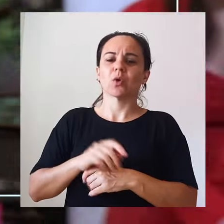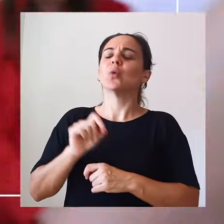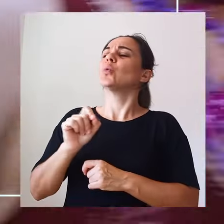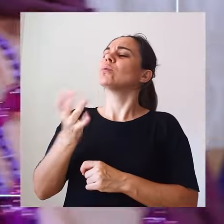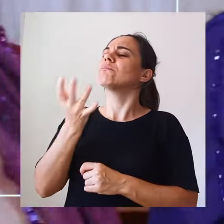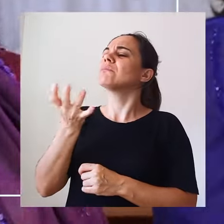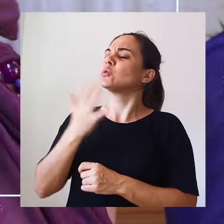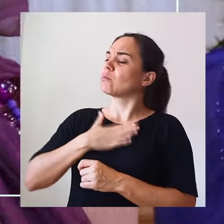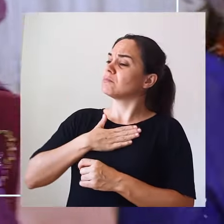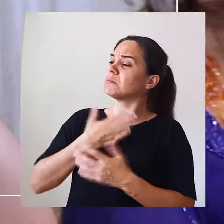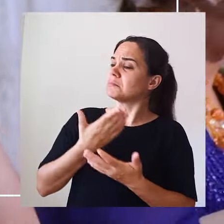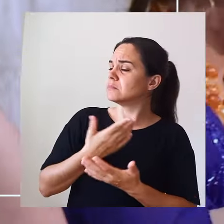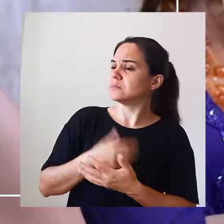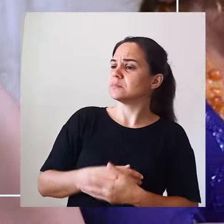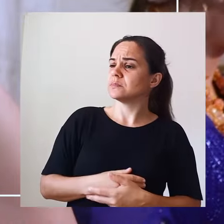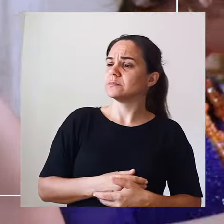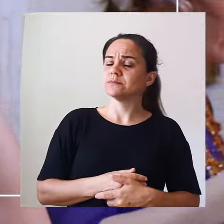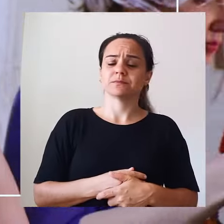queres de mim?